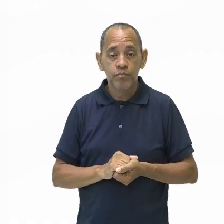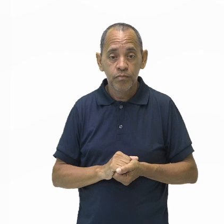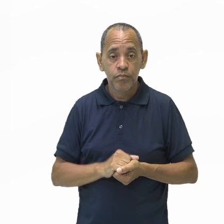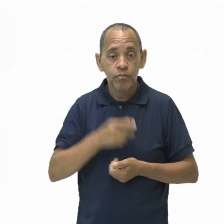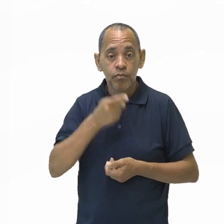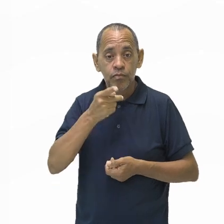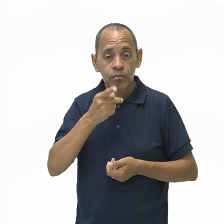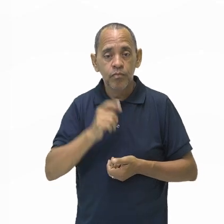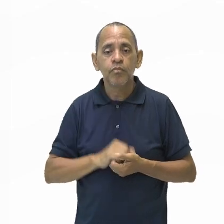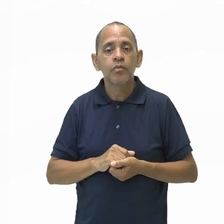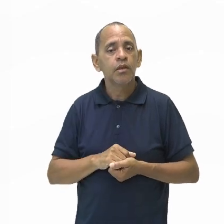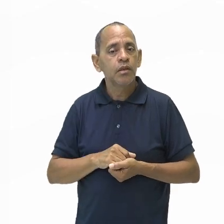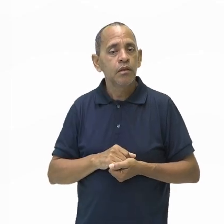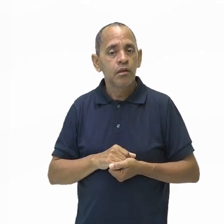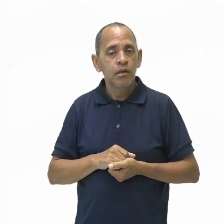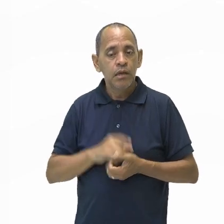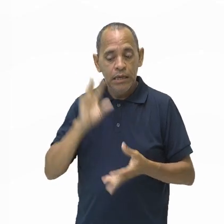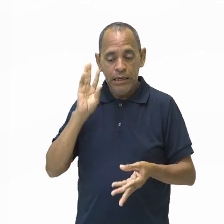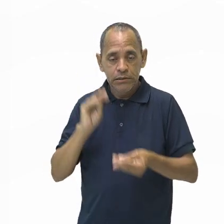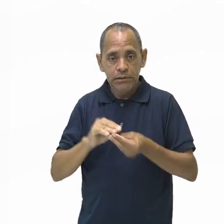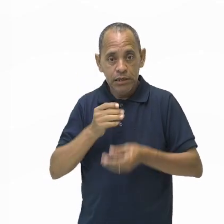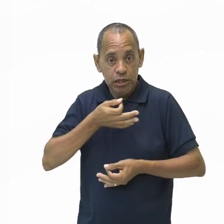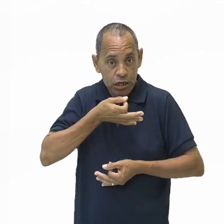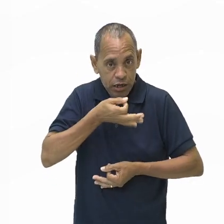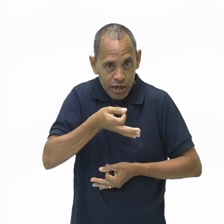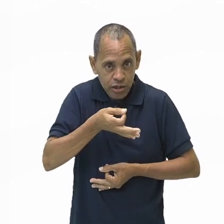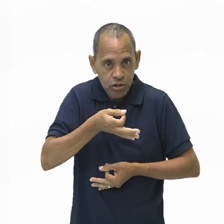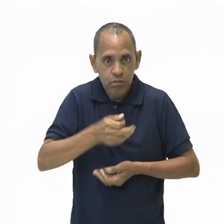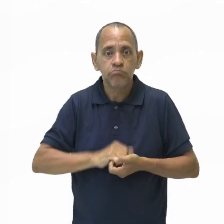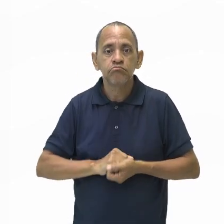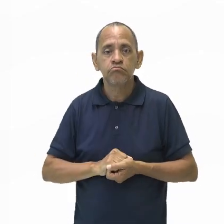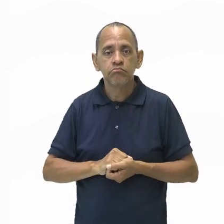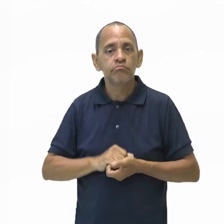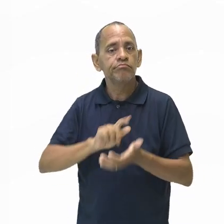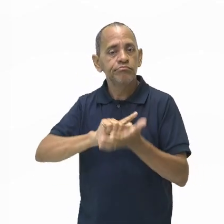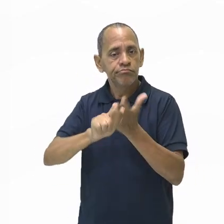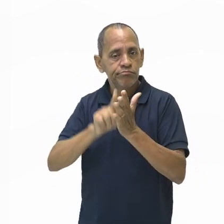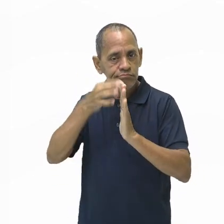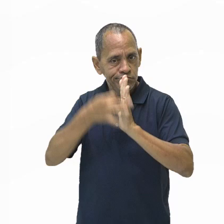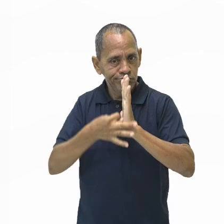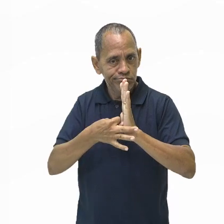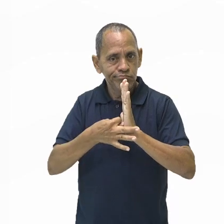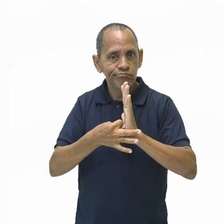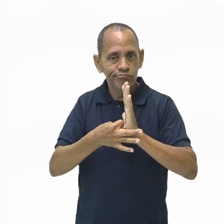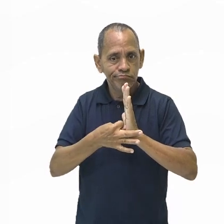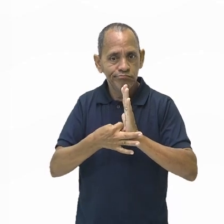a resenha crítica. A resenha crítica é um gênero textual